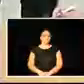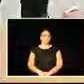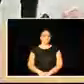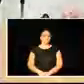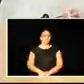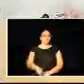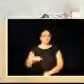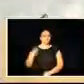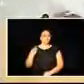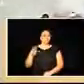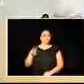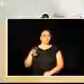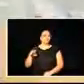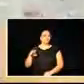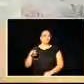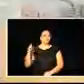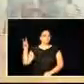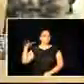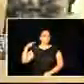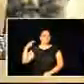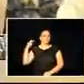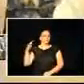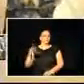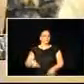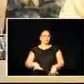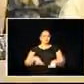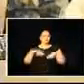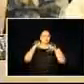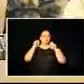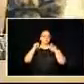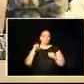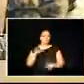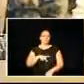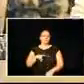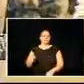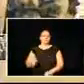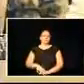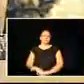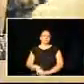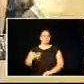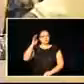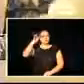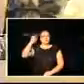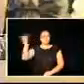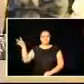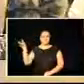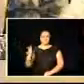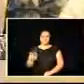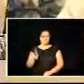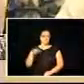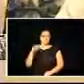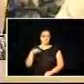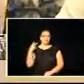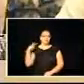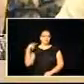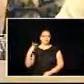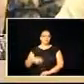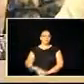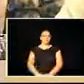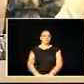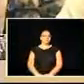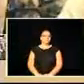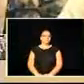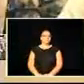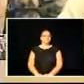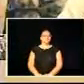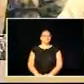15 vereadores no plenário, presidente. Ok. Até bom lembrar sempre aos vereadores que